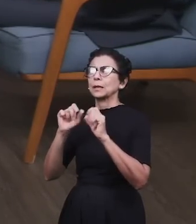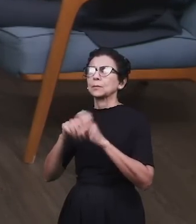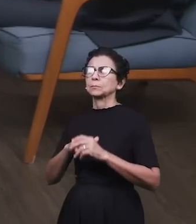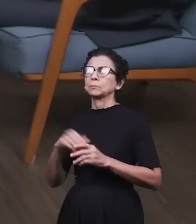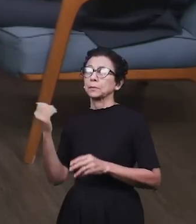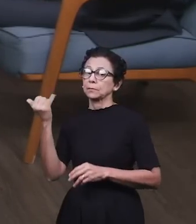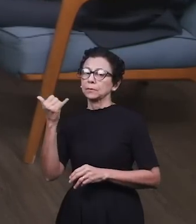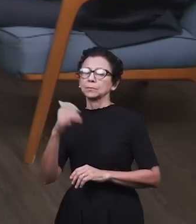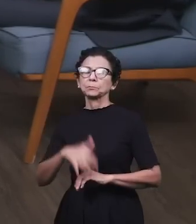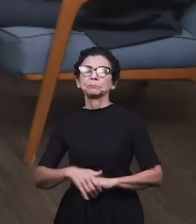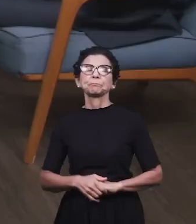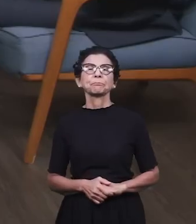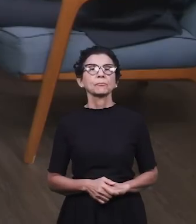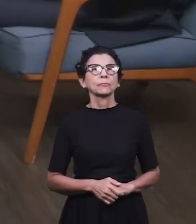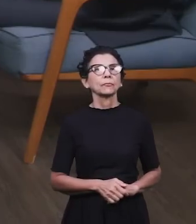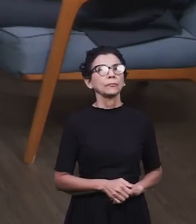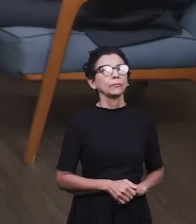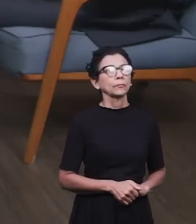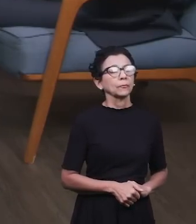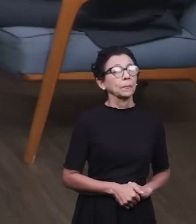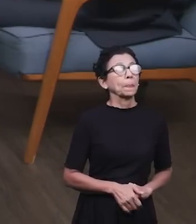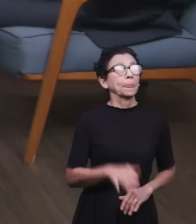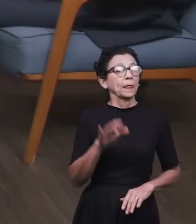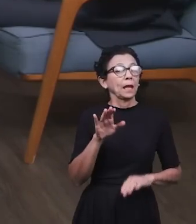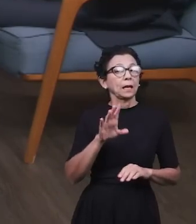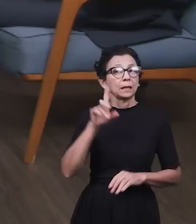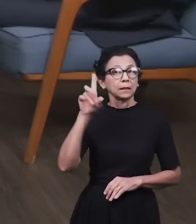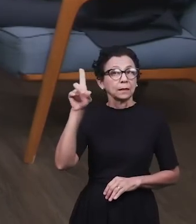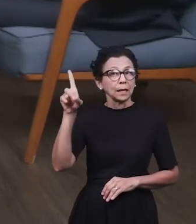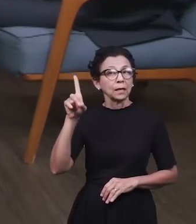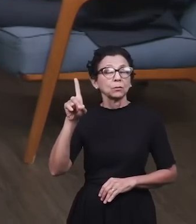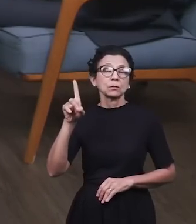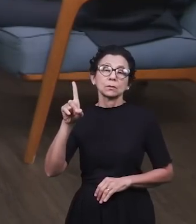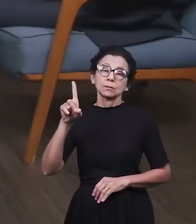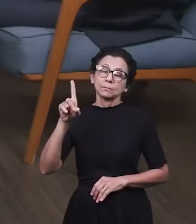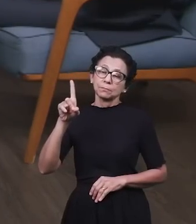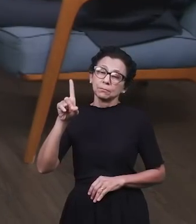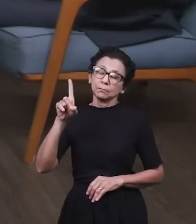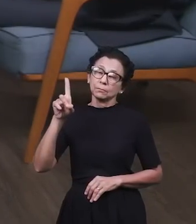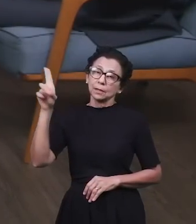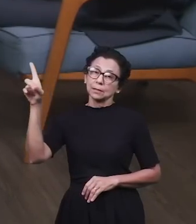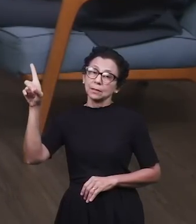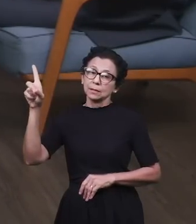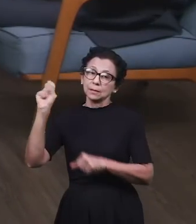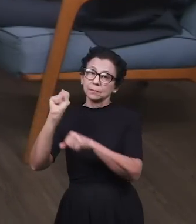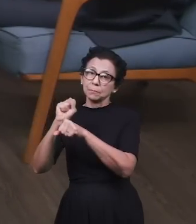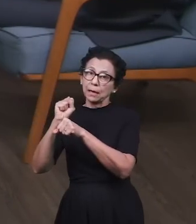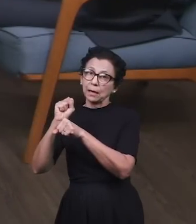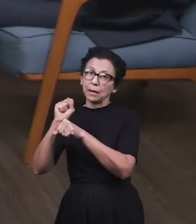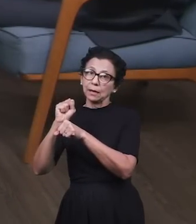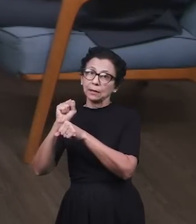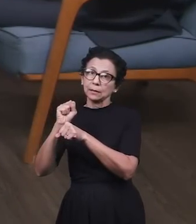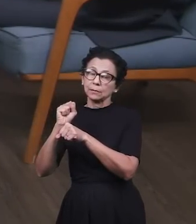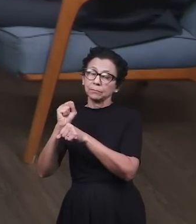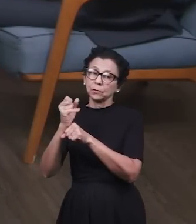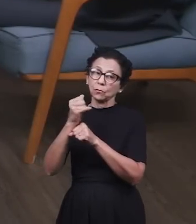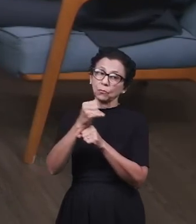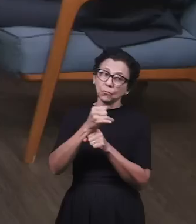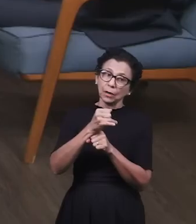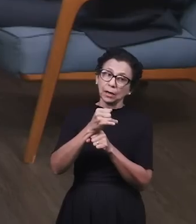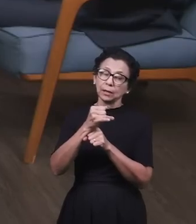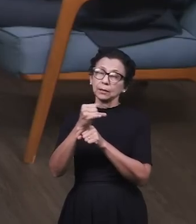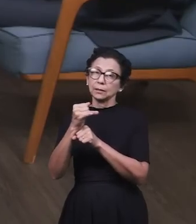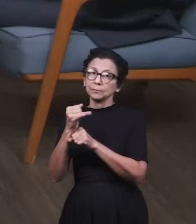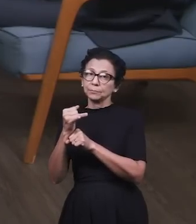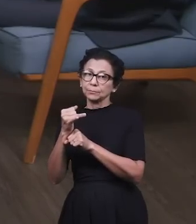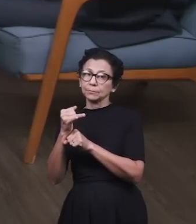muitas dá o vezes, caminho. Josias, o Senhor não fala tudo de uma vez. Ele espera o homem obedecê-lo, para depois ir falando